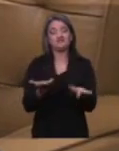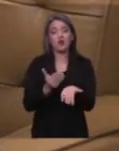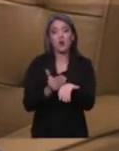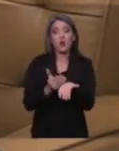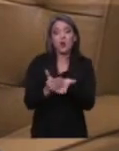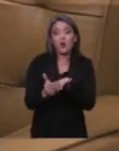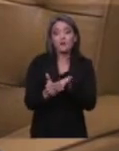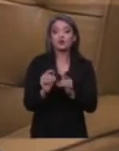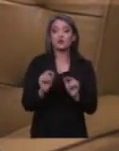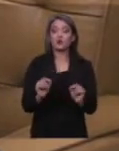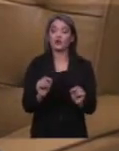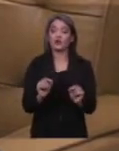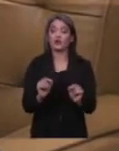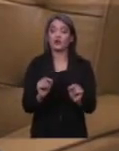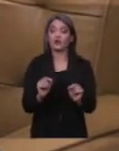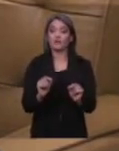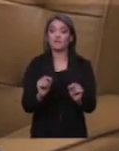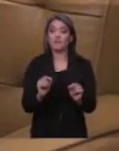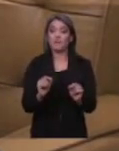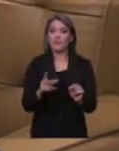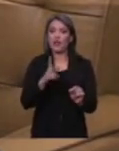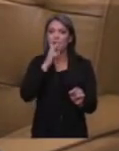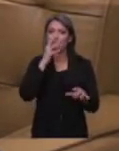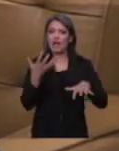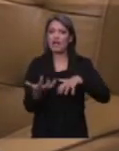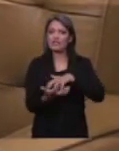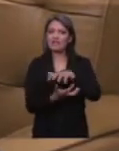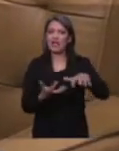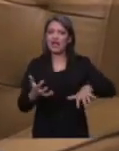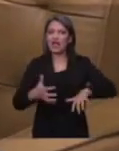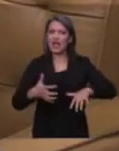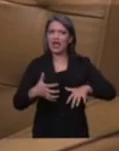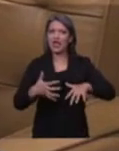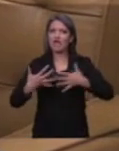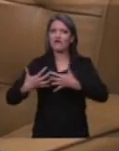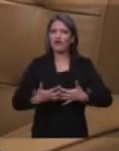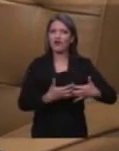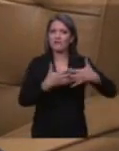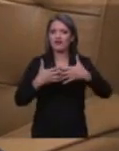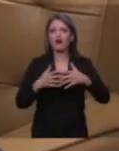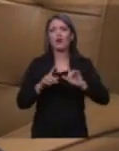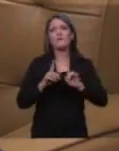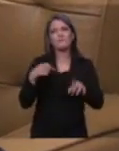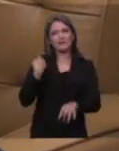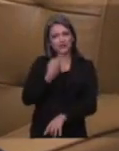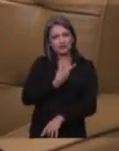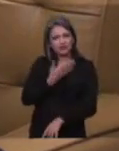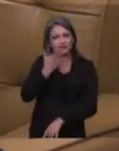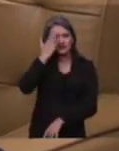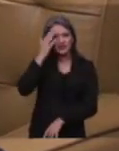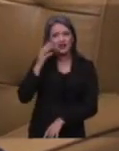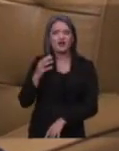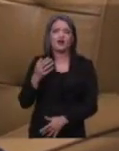fosse uma greve de caminhoneiros. E nós sabemos o que greve de caminhoneiros